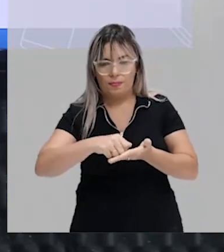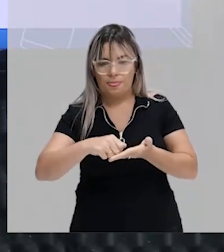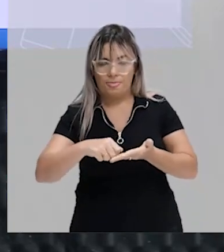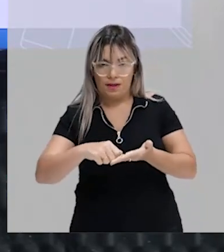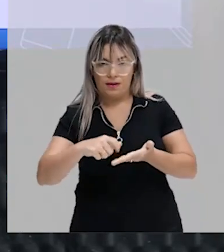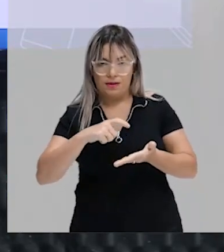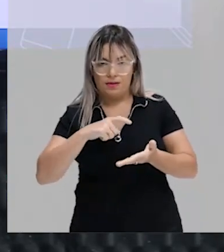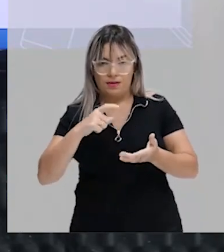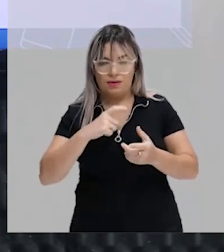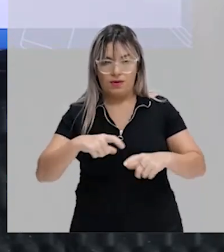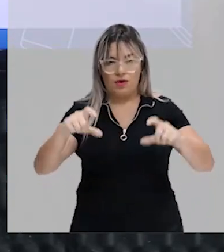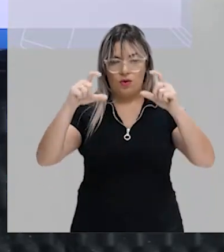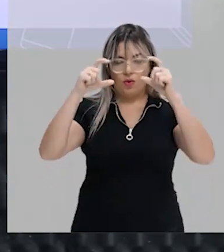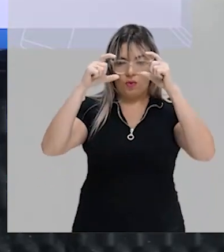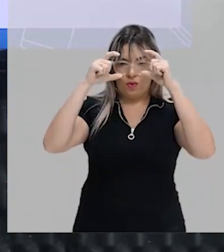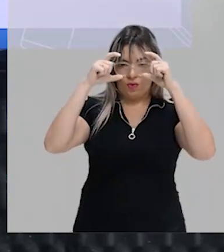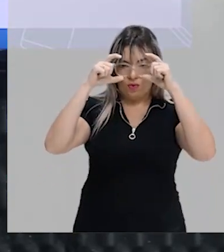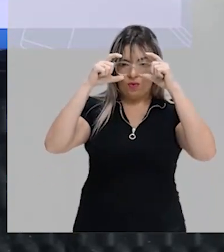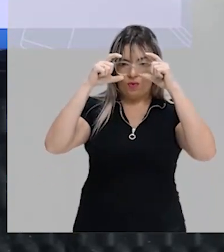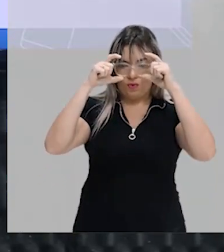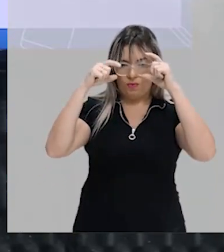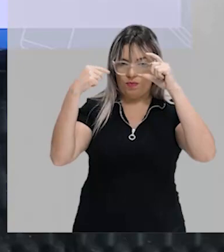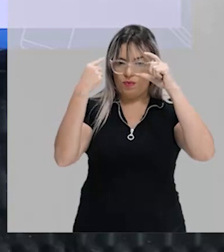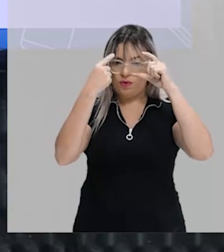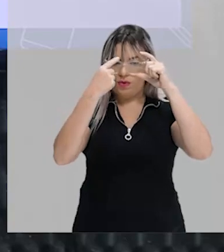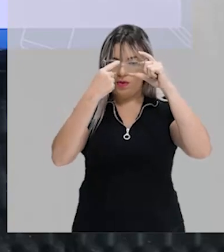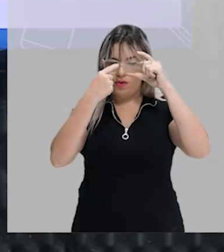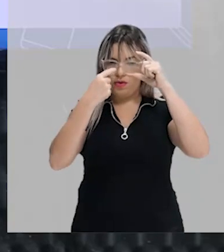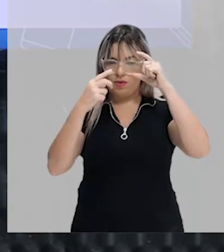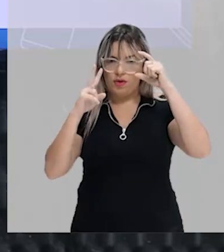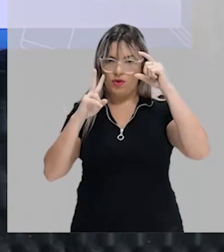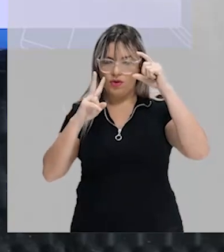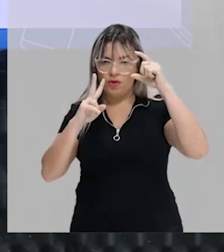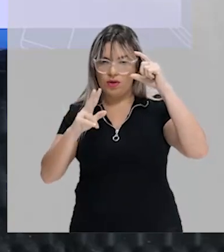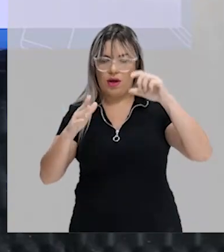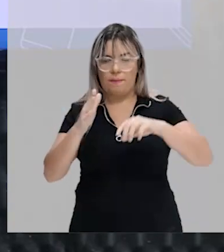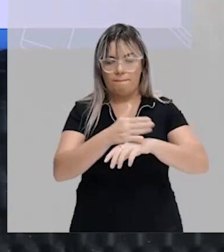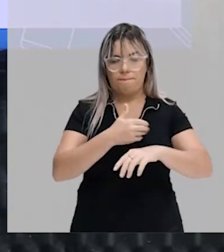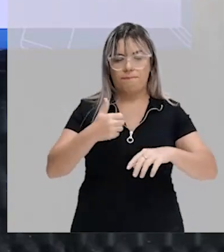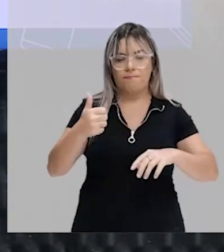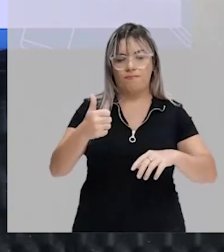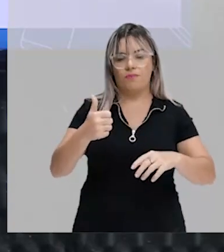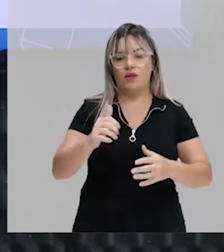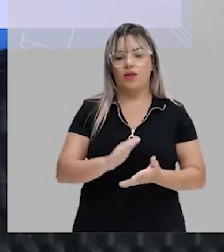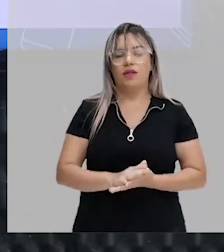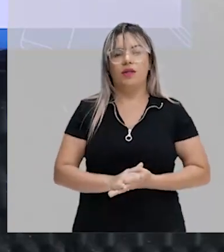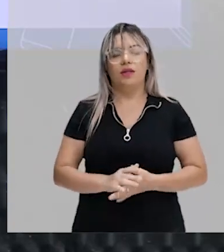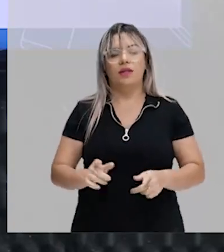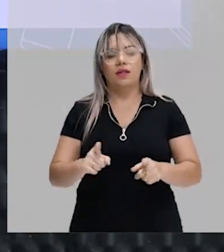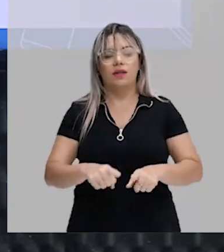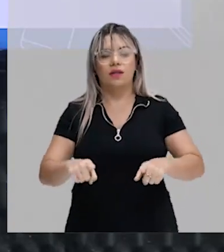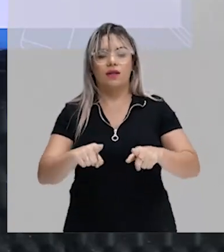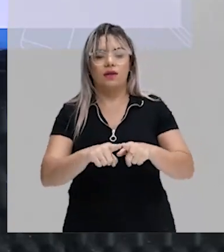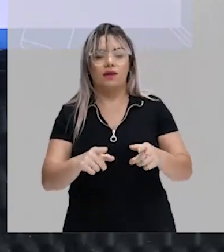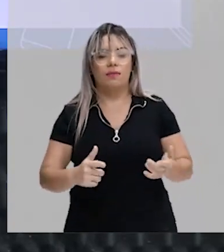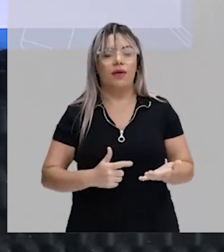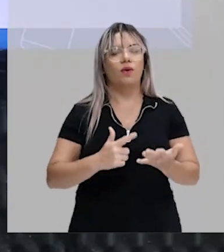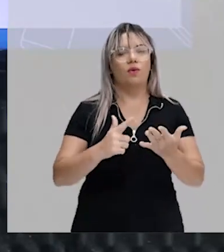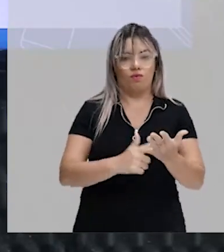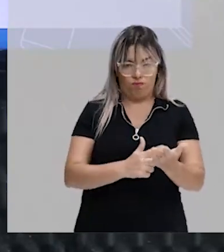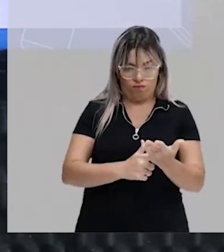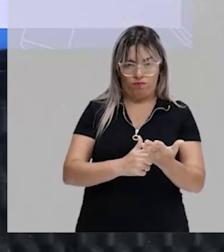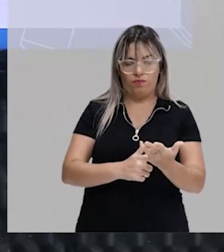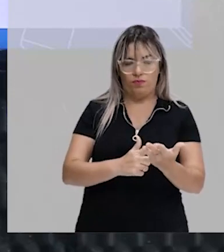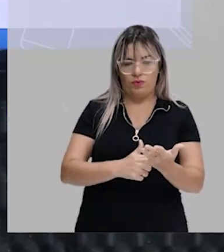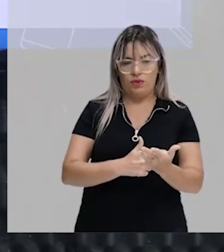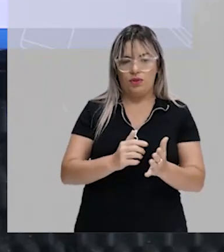representa a lente para você ver melhor, e claro, um livro. Então a gente já viu aqui. A linguagem literária é aquela